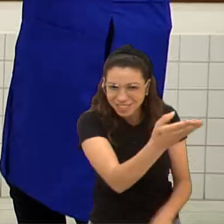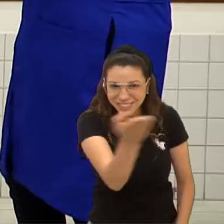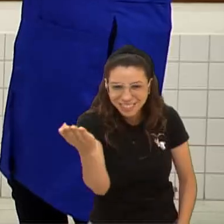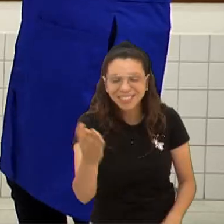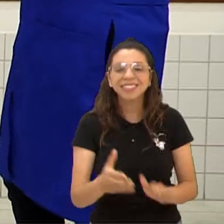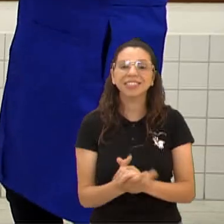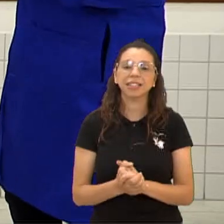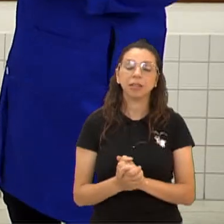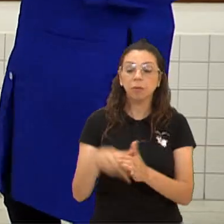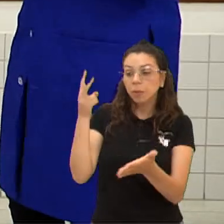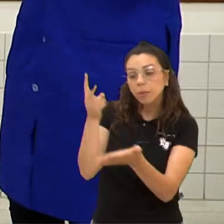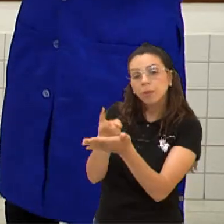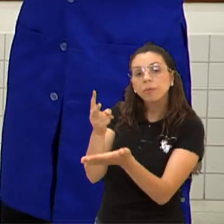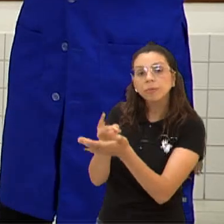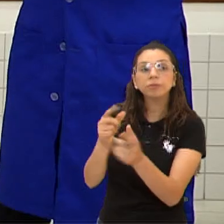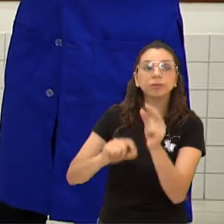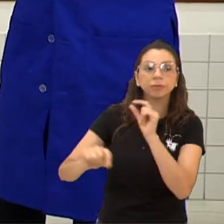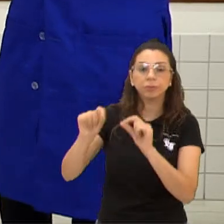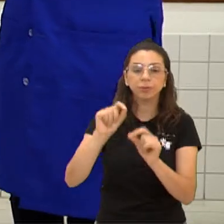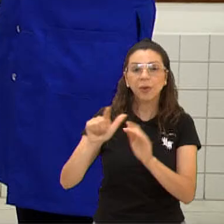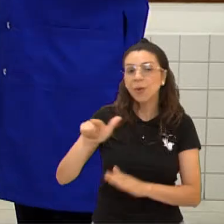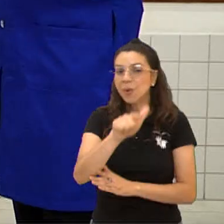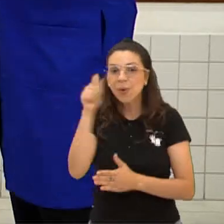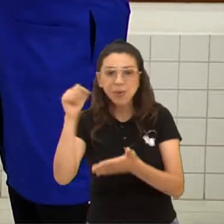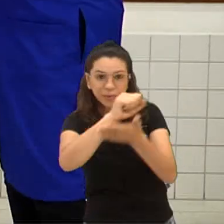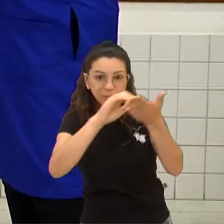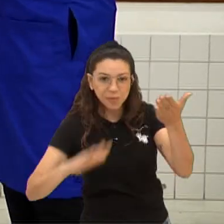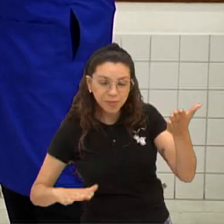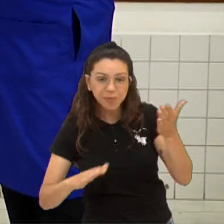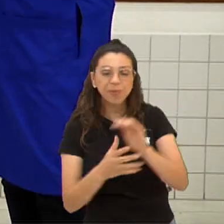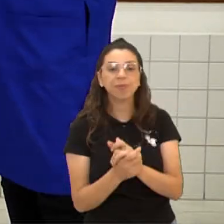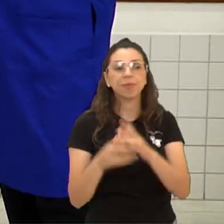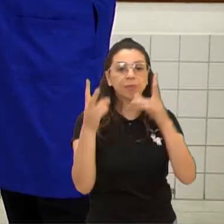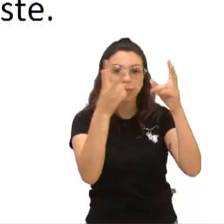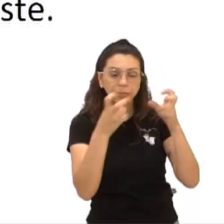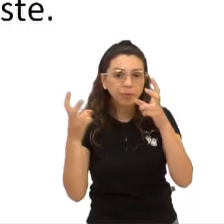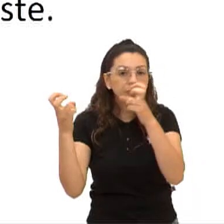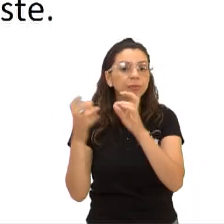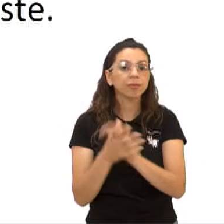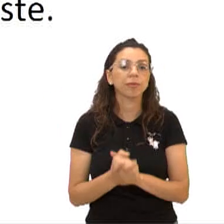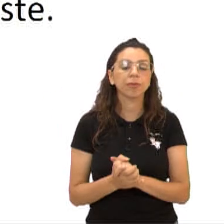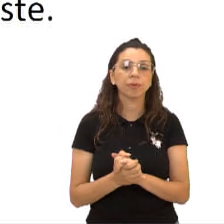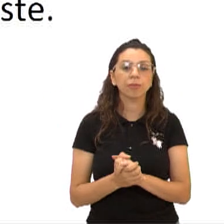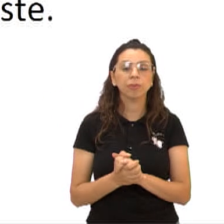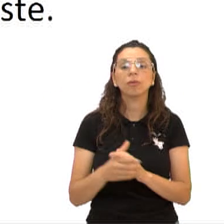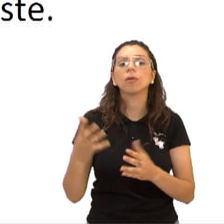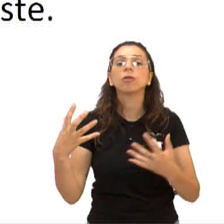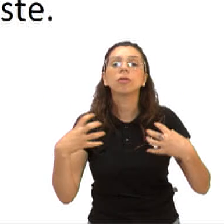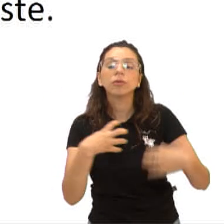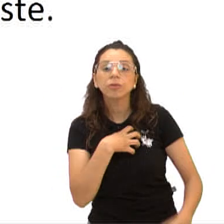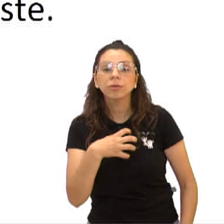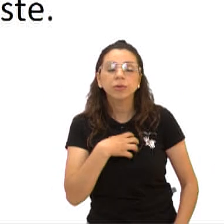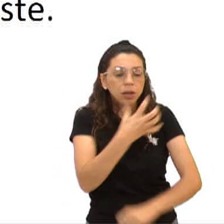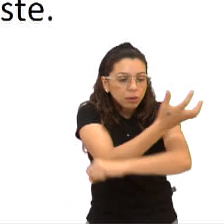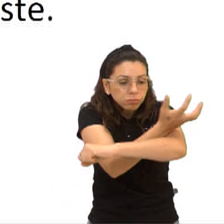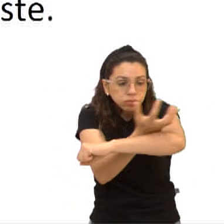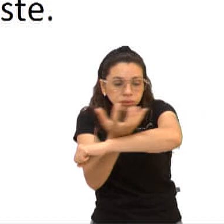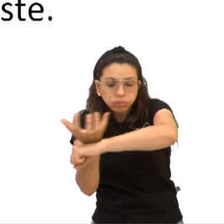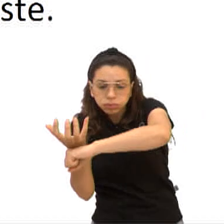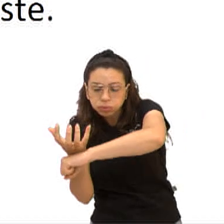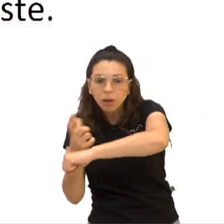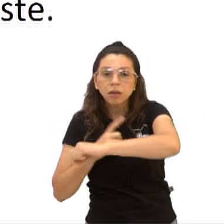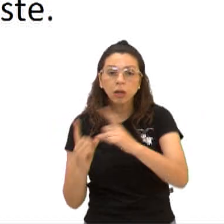querida. Na continuação, vamos ao nosso próximo quiz. Vamos observar quais são as formas de relevo da